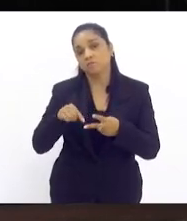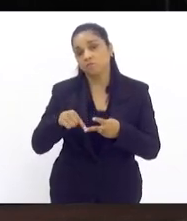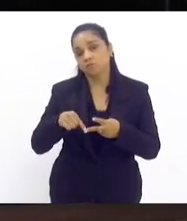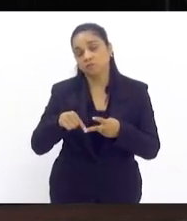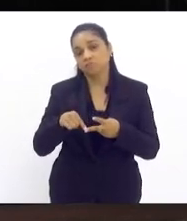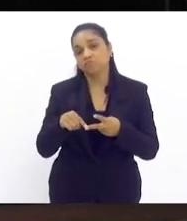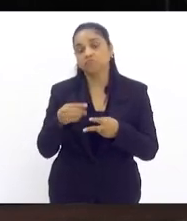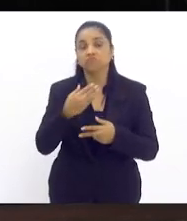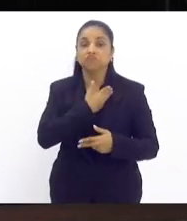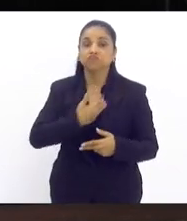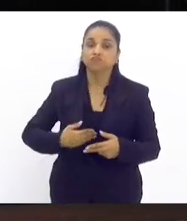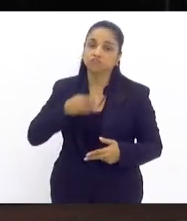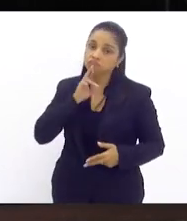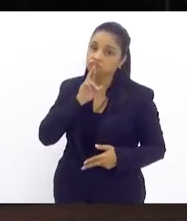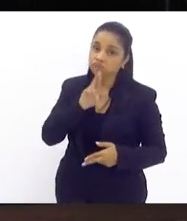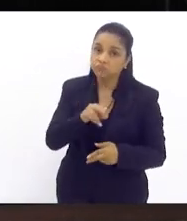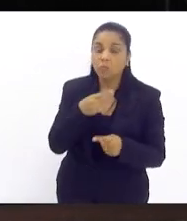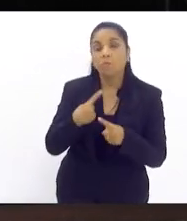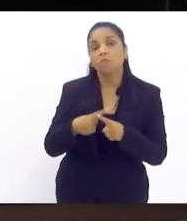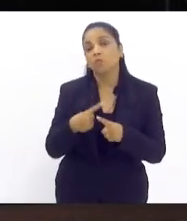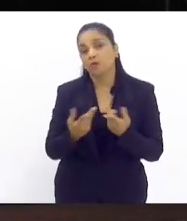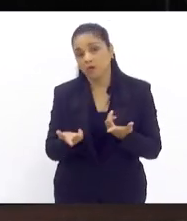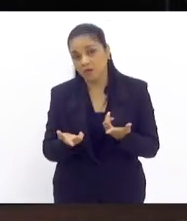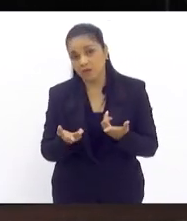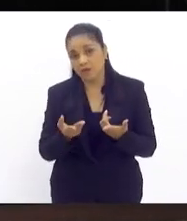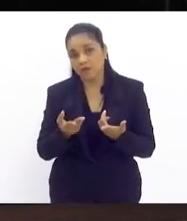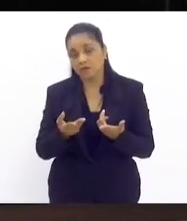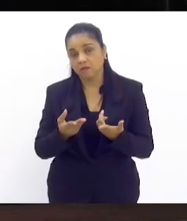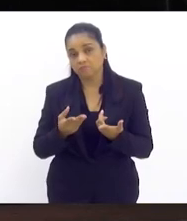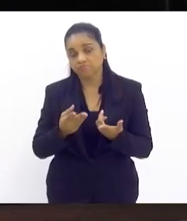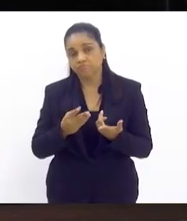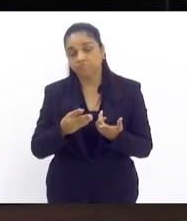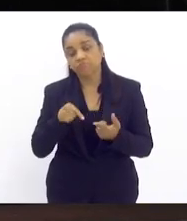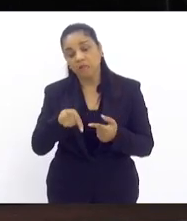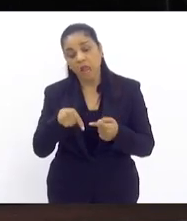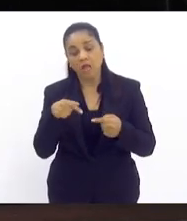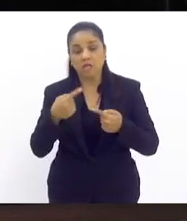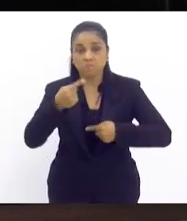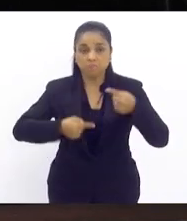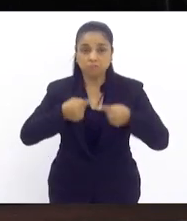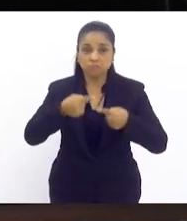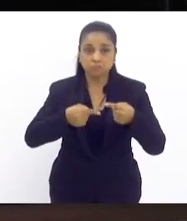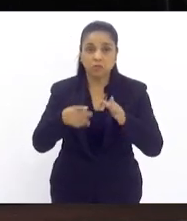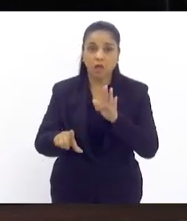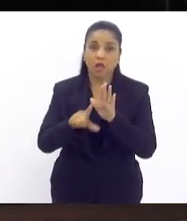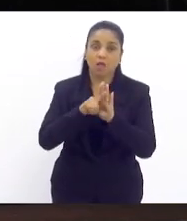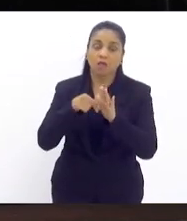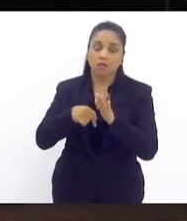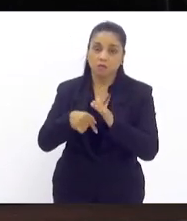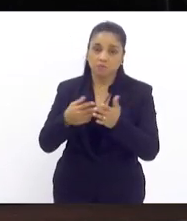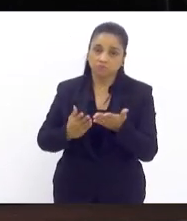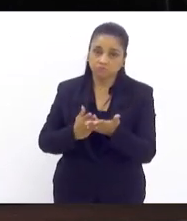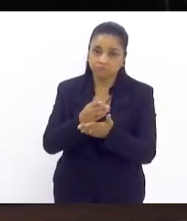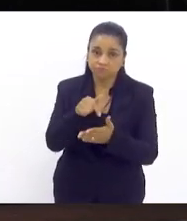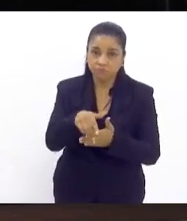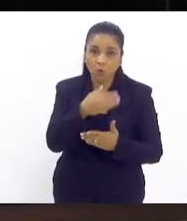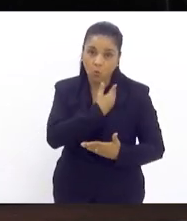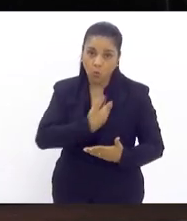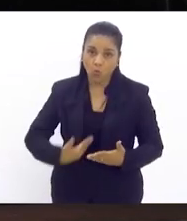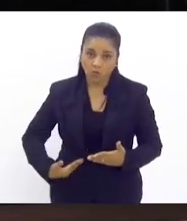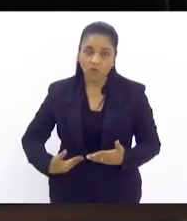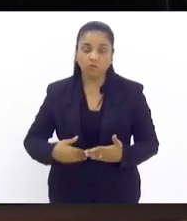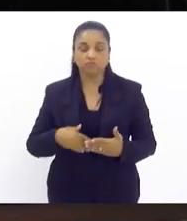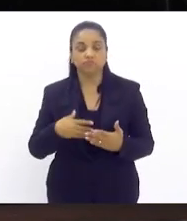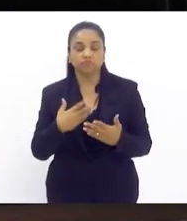dar cumprimento àquilo que foi costurado nessa casa, inclusive com a anuência do governo